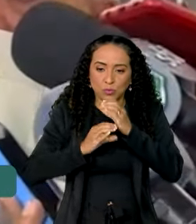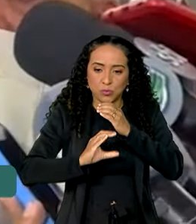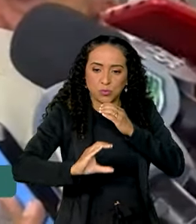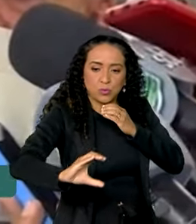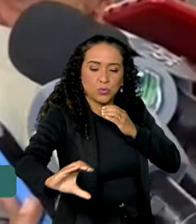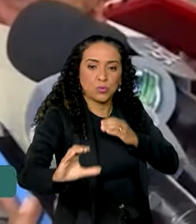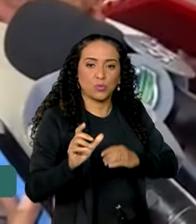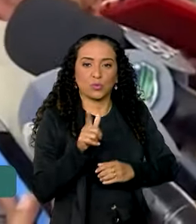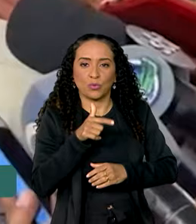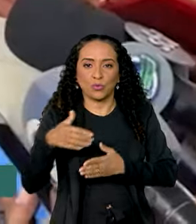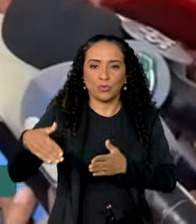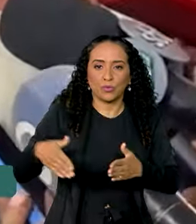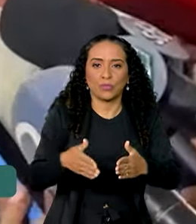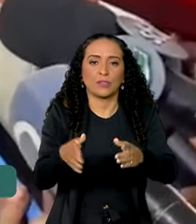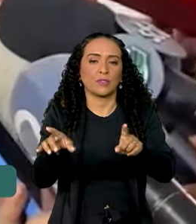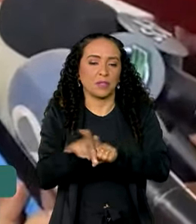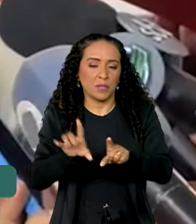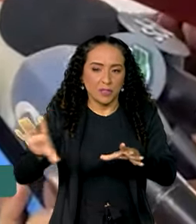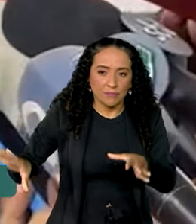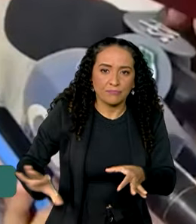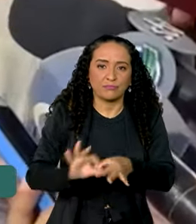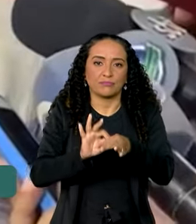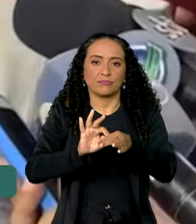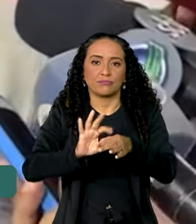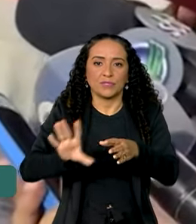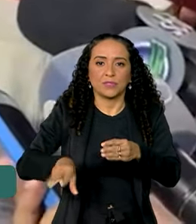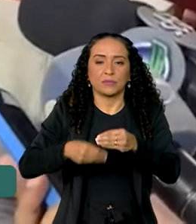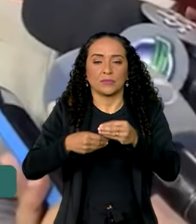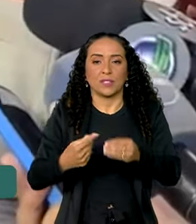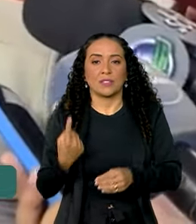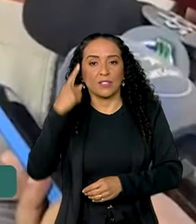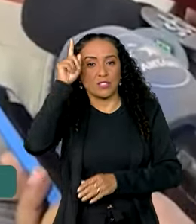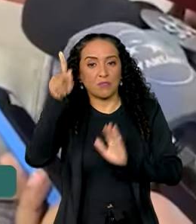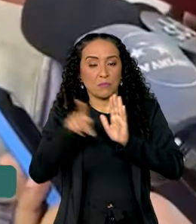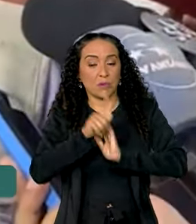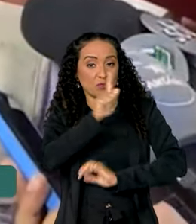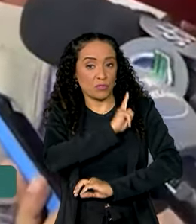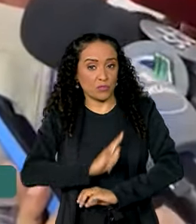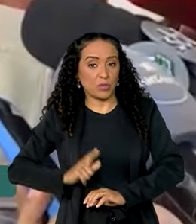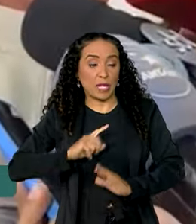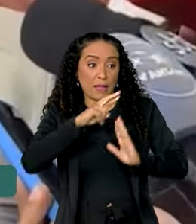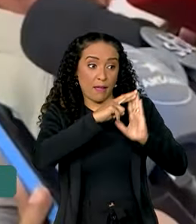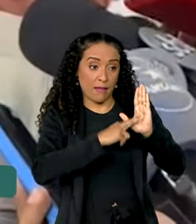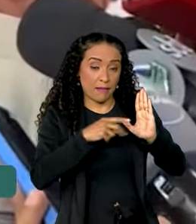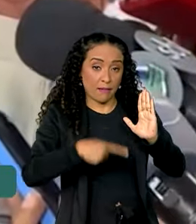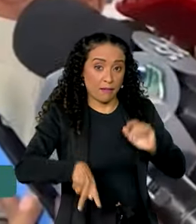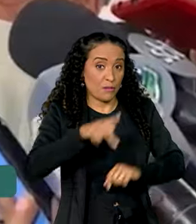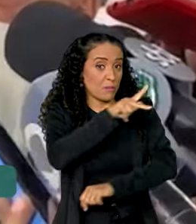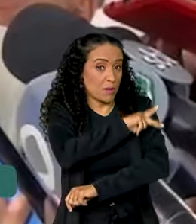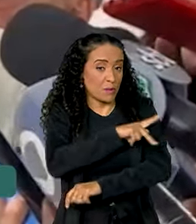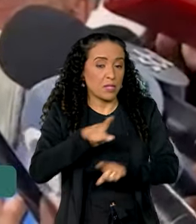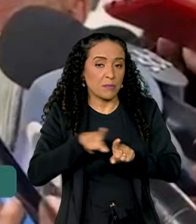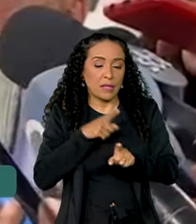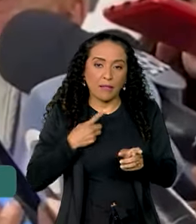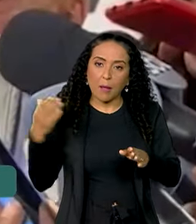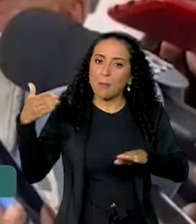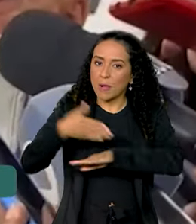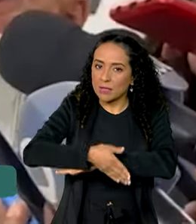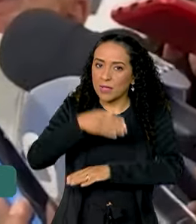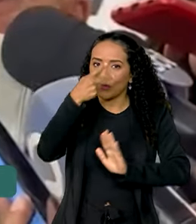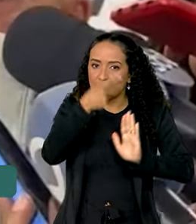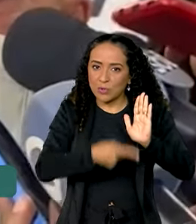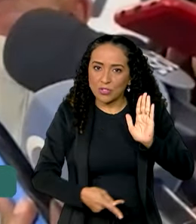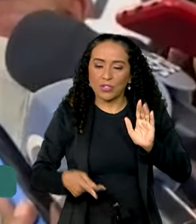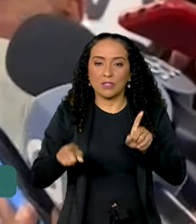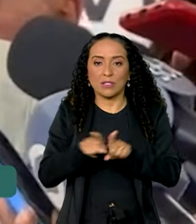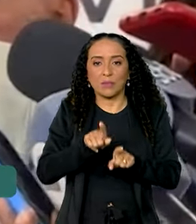esse modal o Piauí e ter tido a iniciativa do governador já ter uma regra aqui no Piauí e já ter essa participação nesse projeto